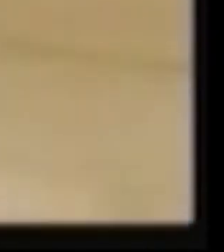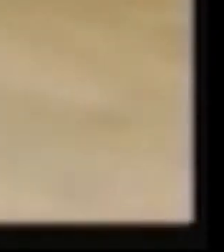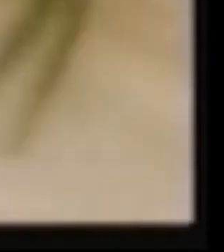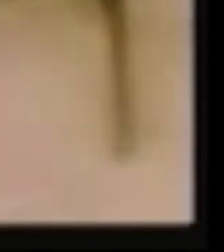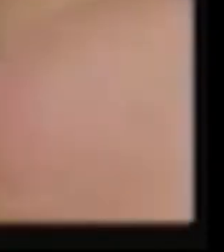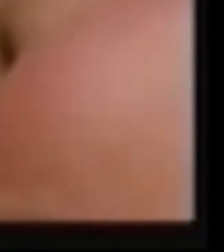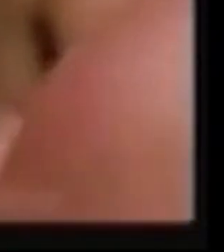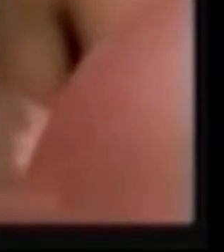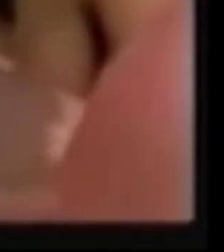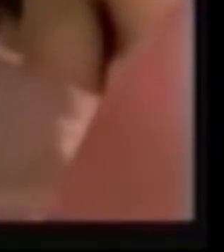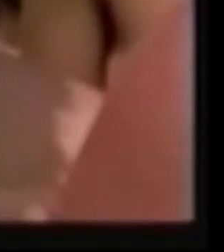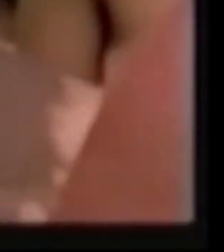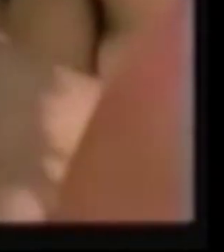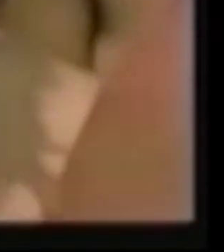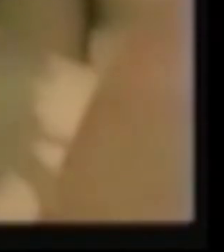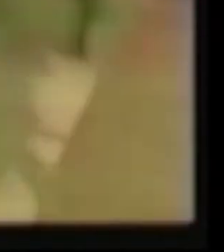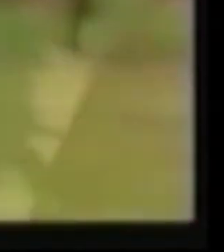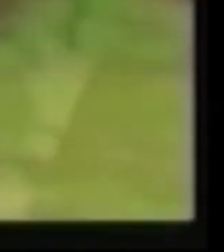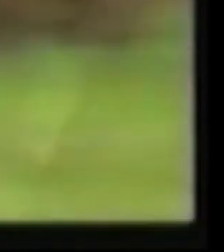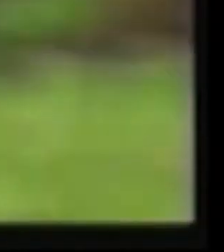amada, Brasil.